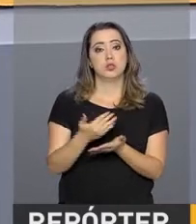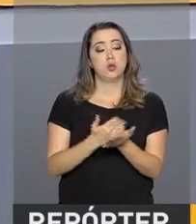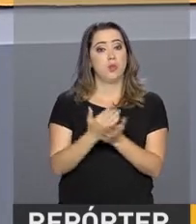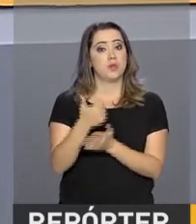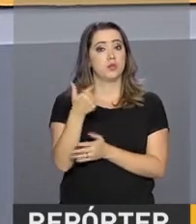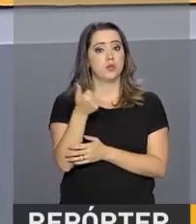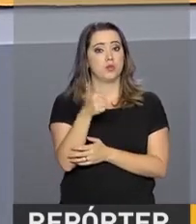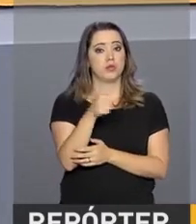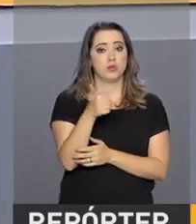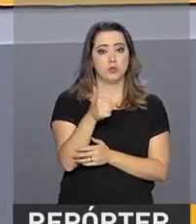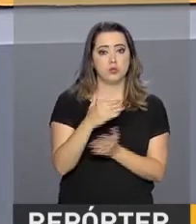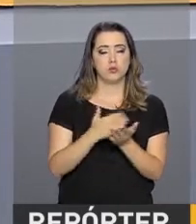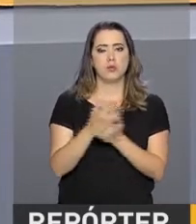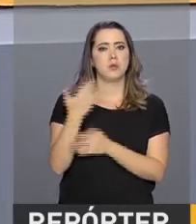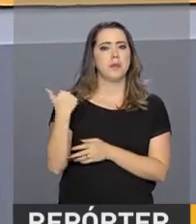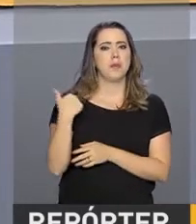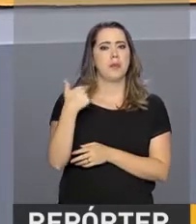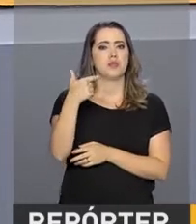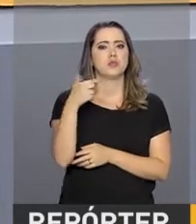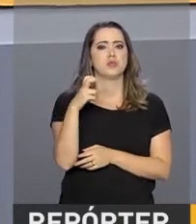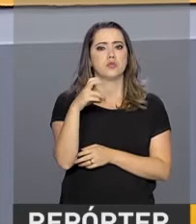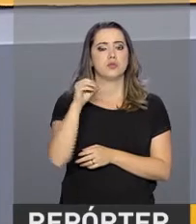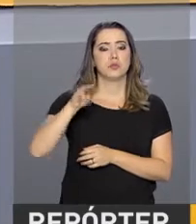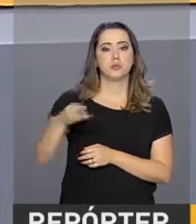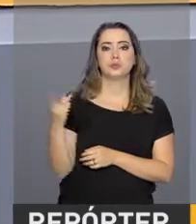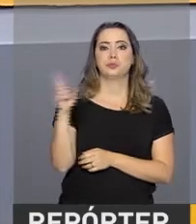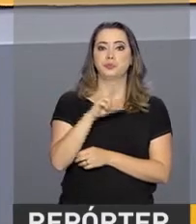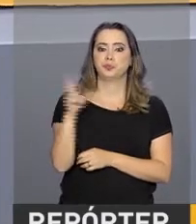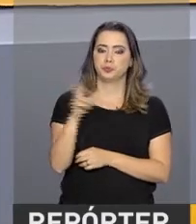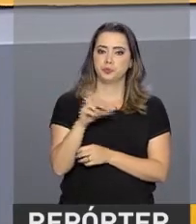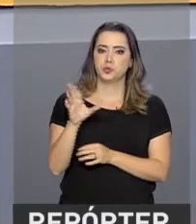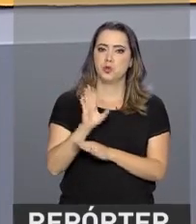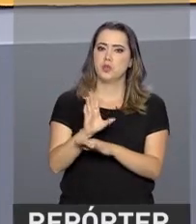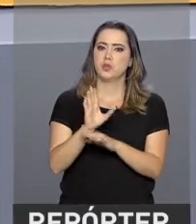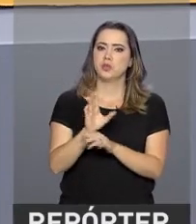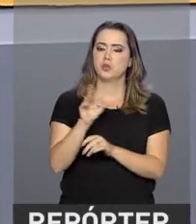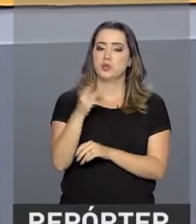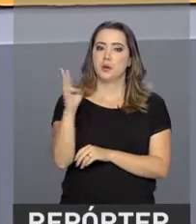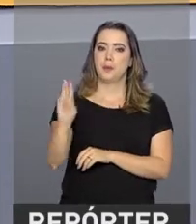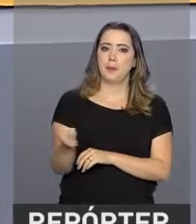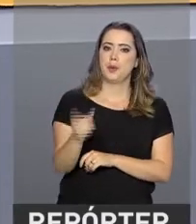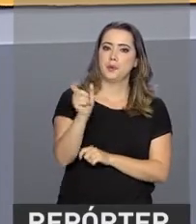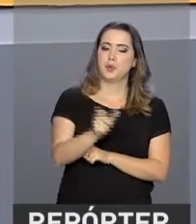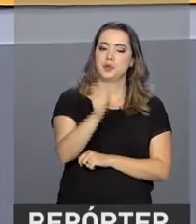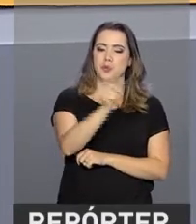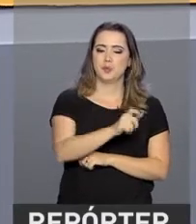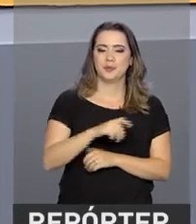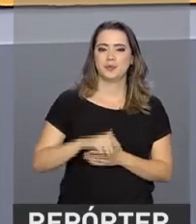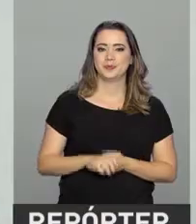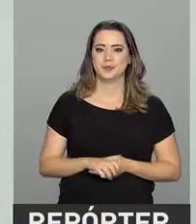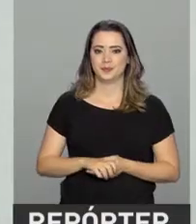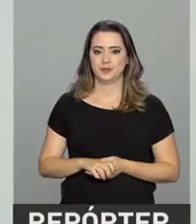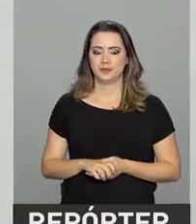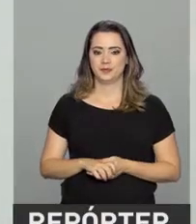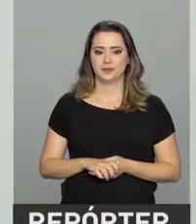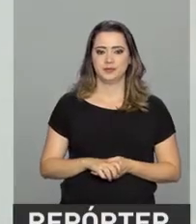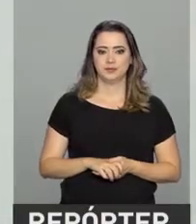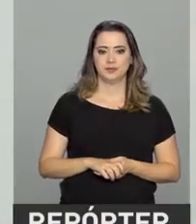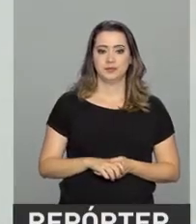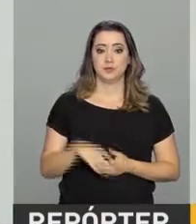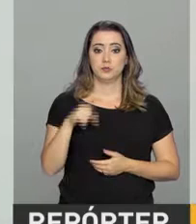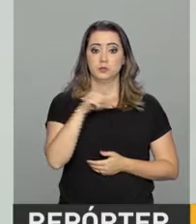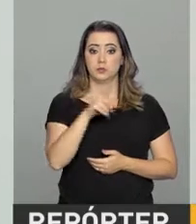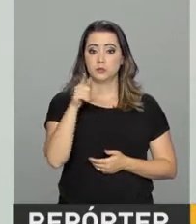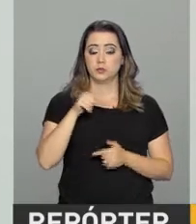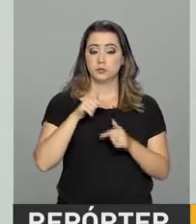2011, somam mais de 250 milhões de reais para beneficiar 500 mil de brasileiros. O